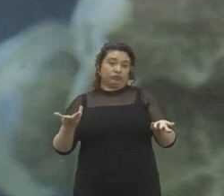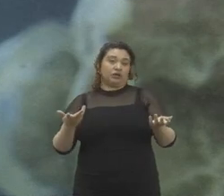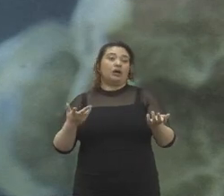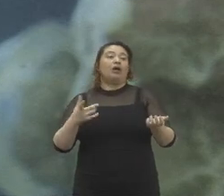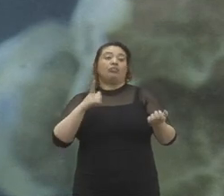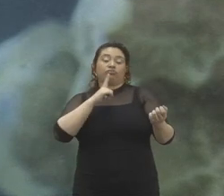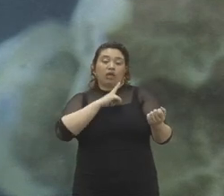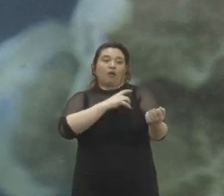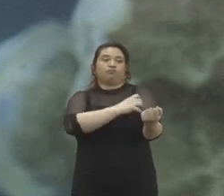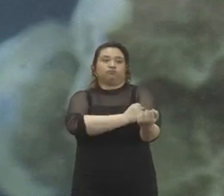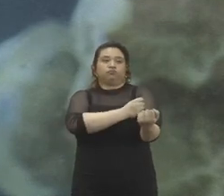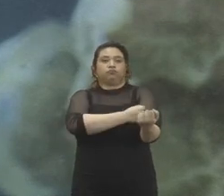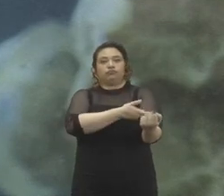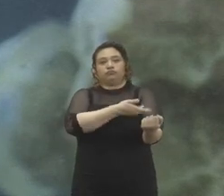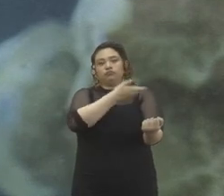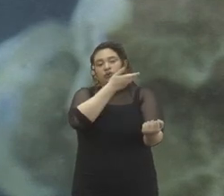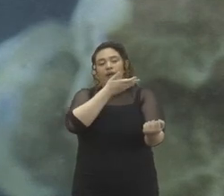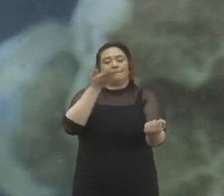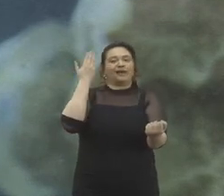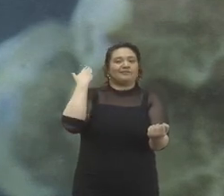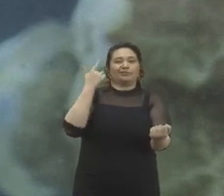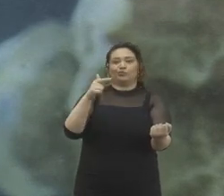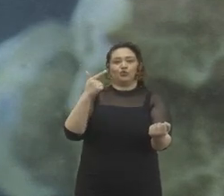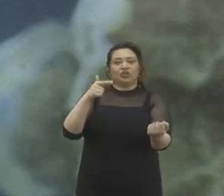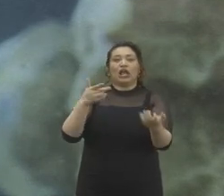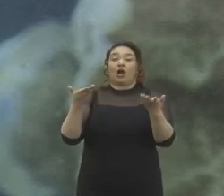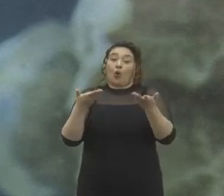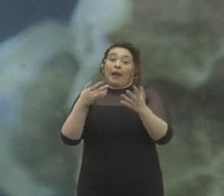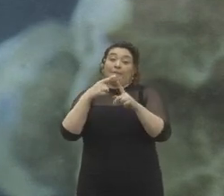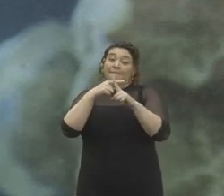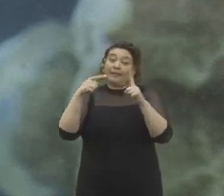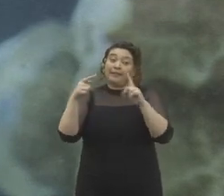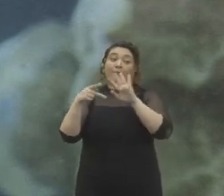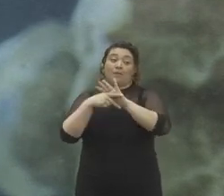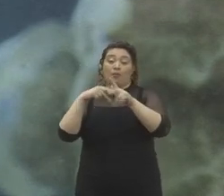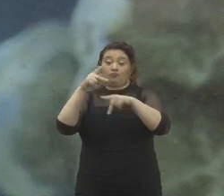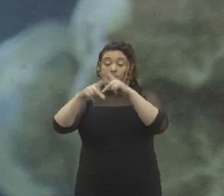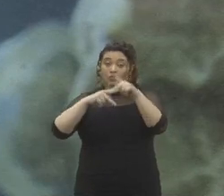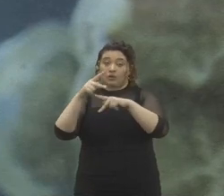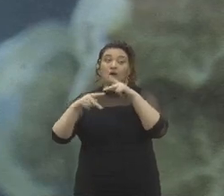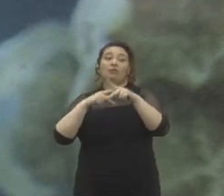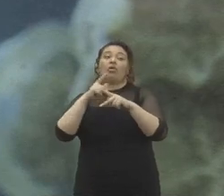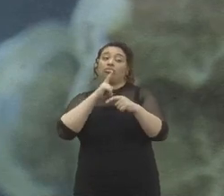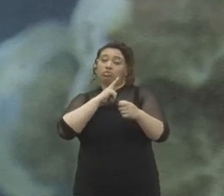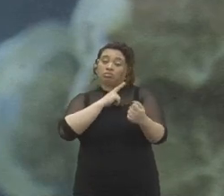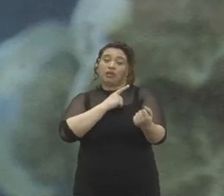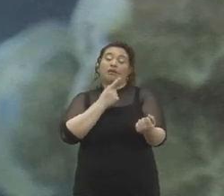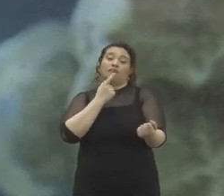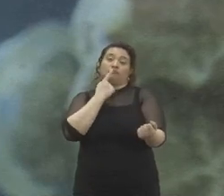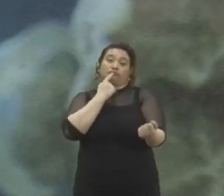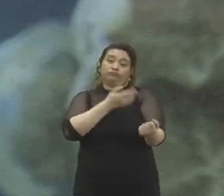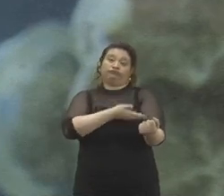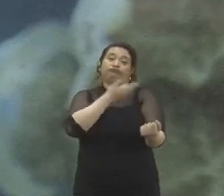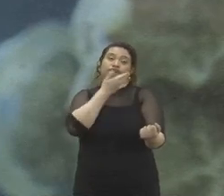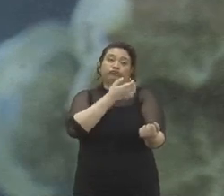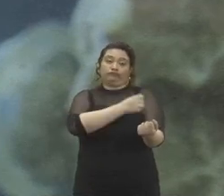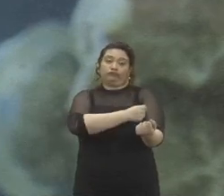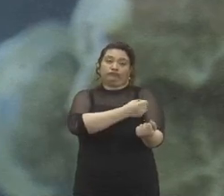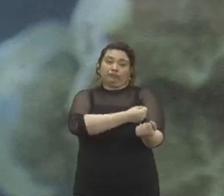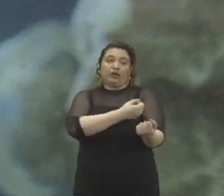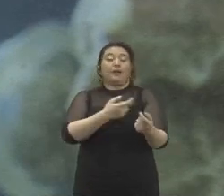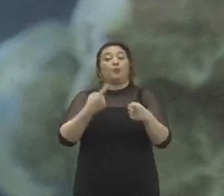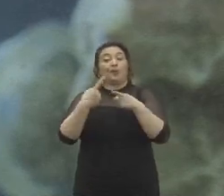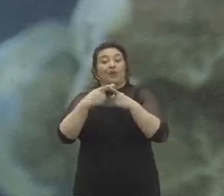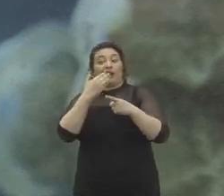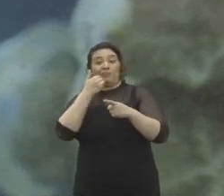hav hava e hoje metade da população é hipertensa então isso aí o consumo de alimentos Total uma alimentação completamente